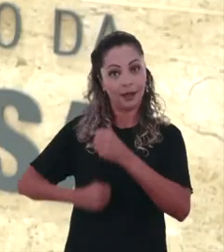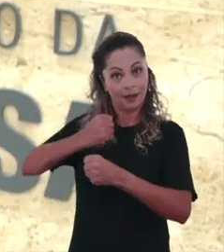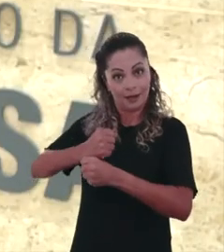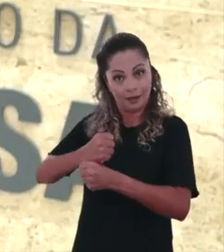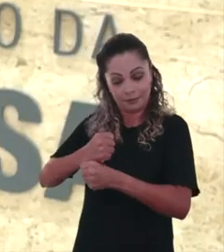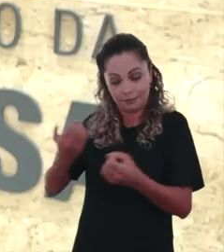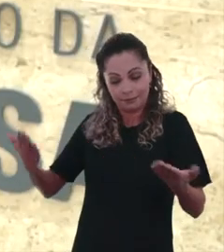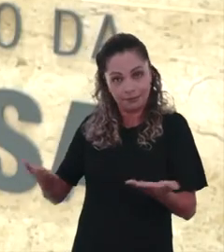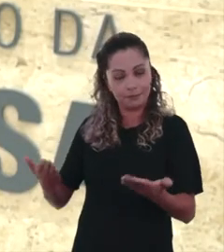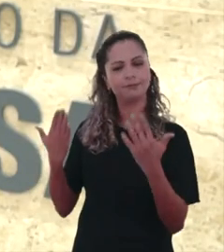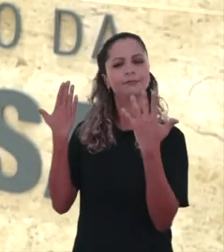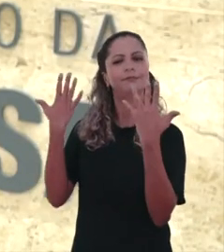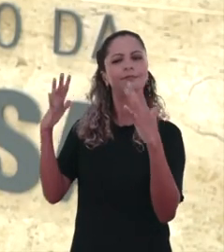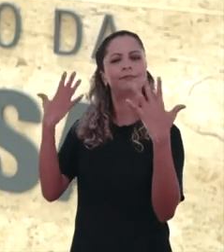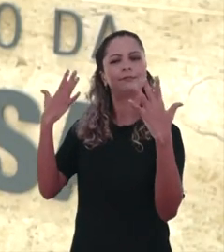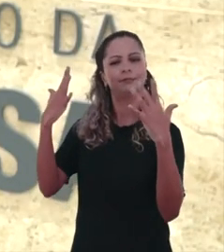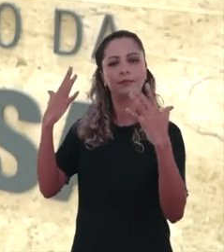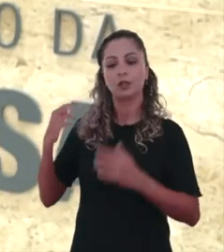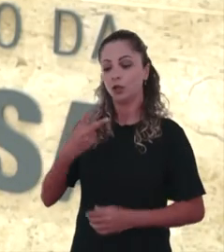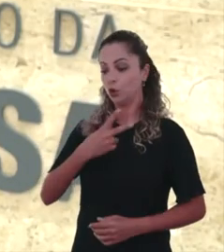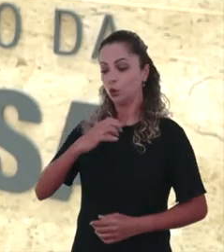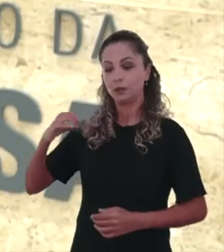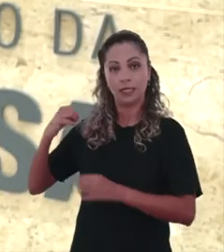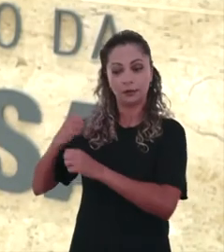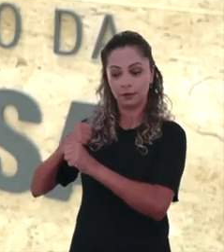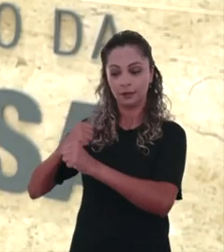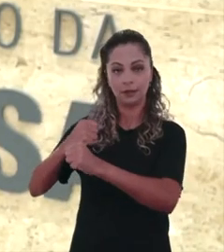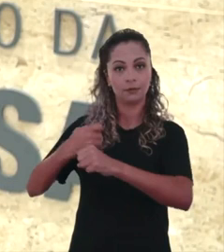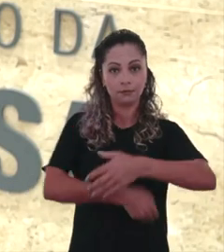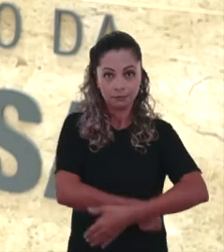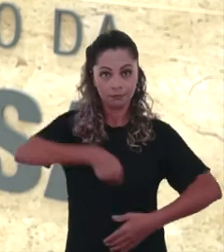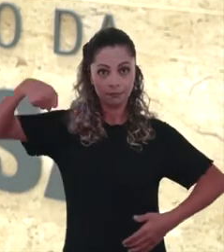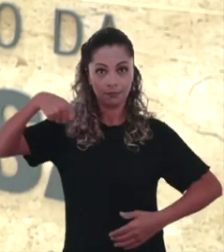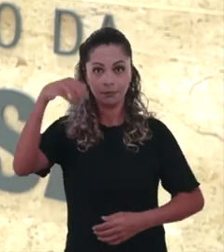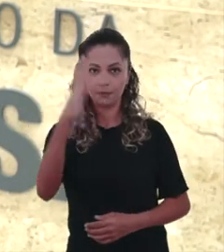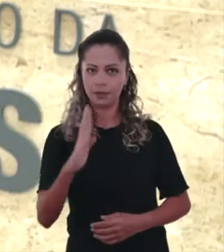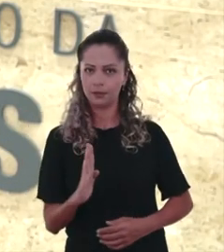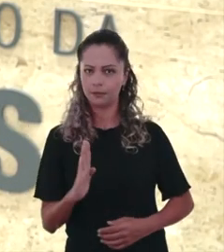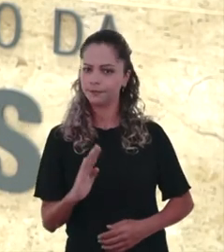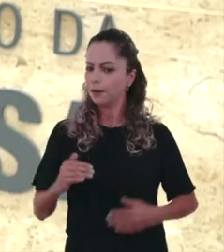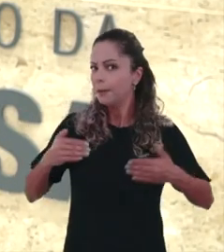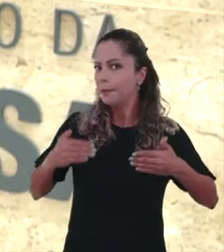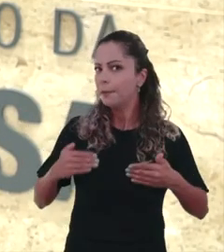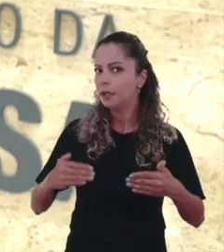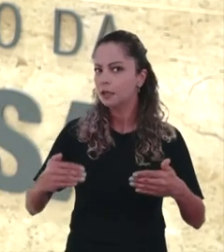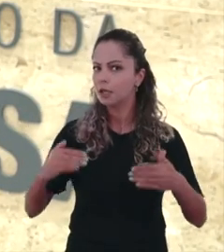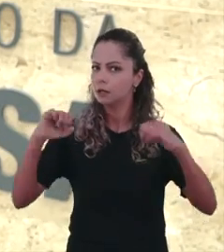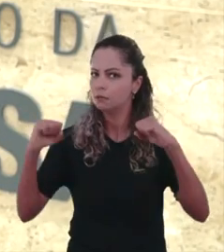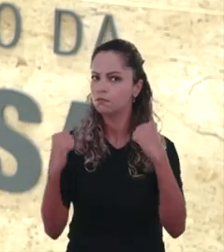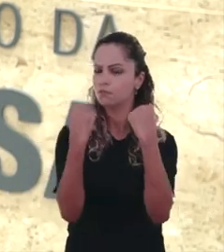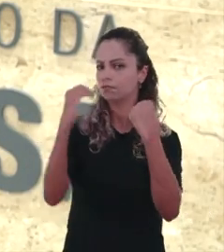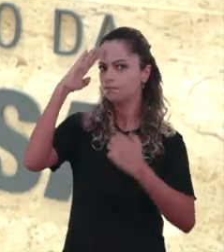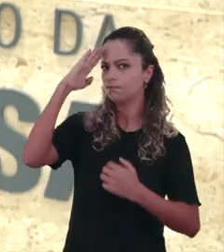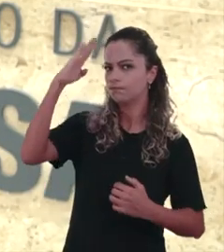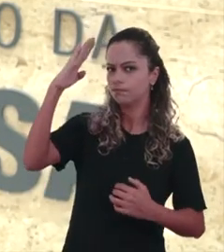No ano em que comemoramos o bicentenário da independência do Brasil, o Ministério da Defesa completa 23